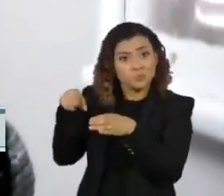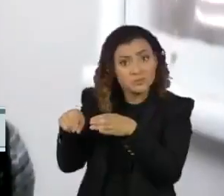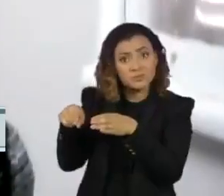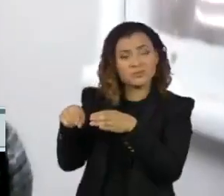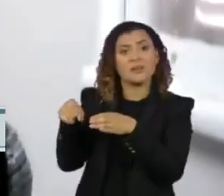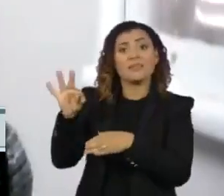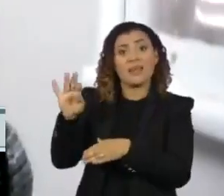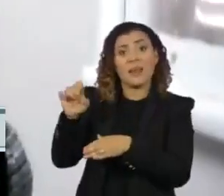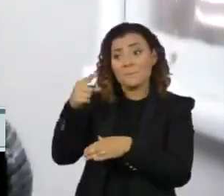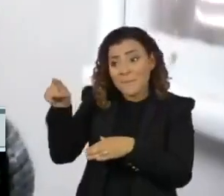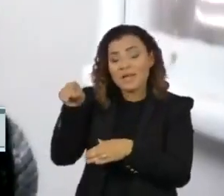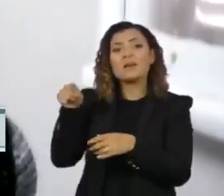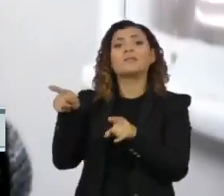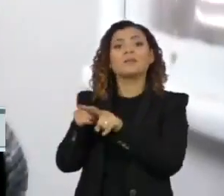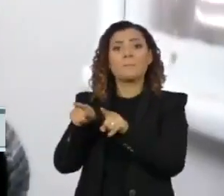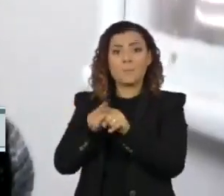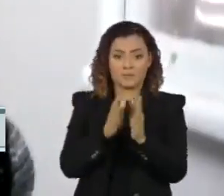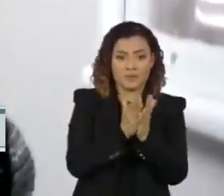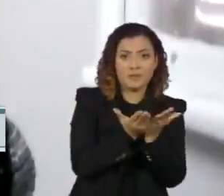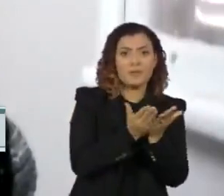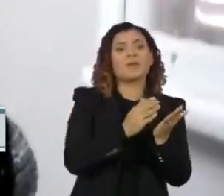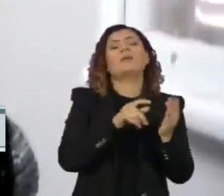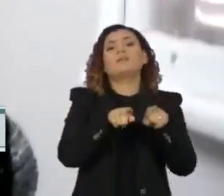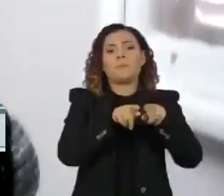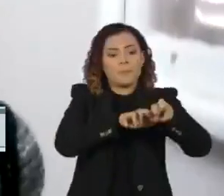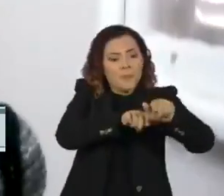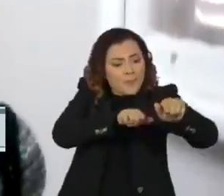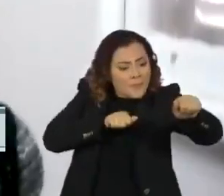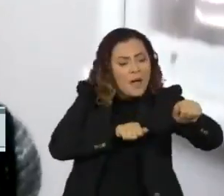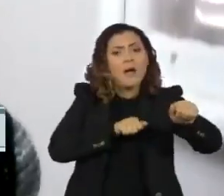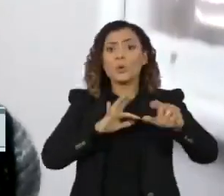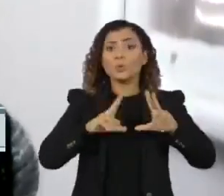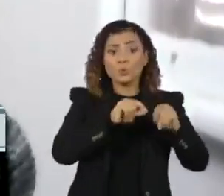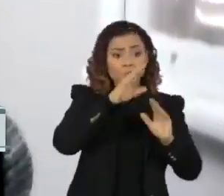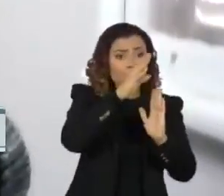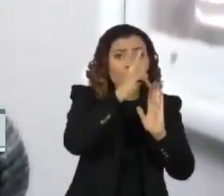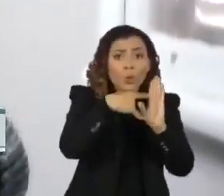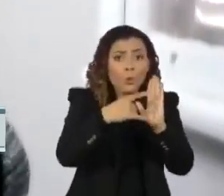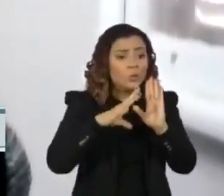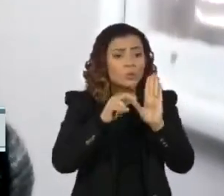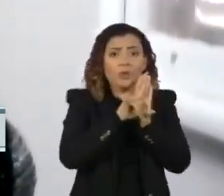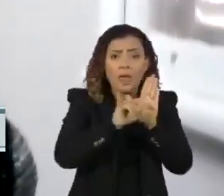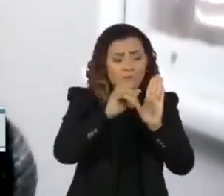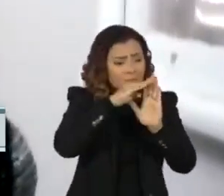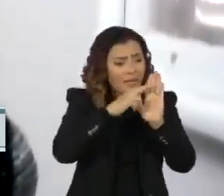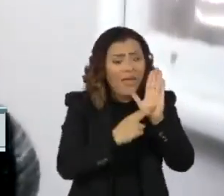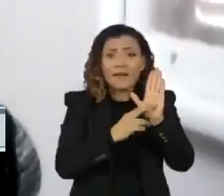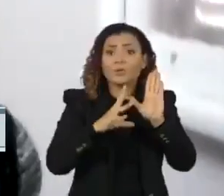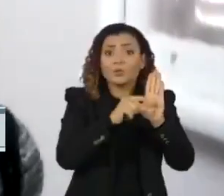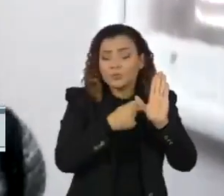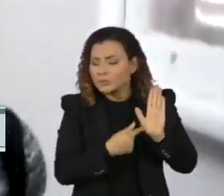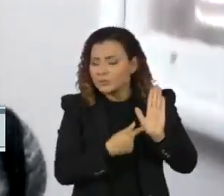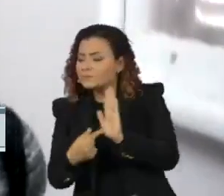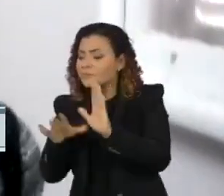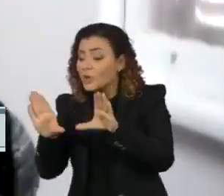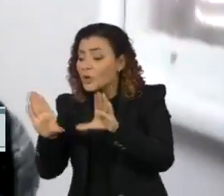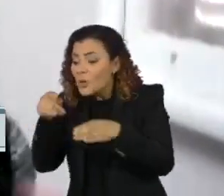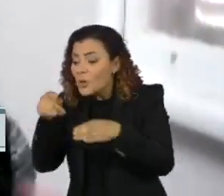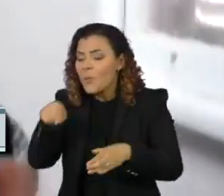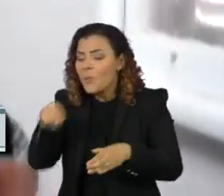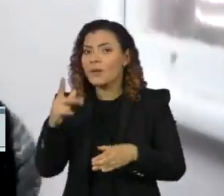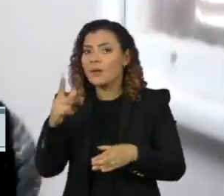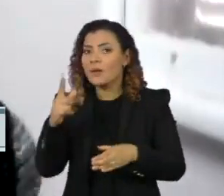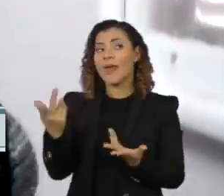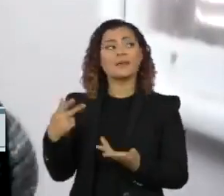da primária, não só do Alcorão, como também das secundárias, ela pode ser oportunamente adaptada